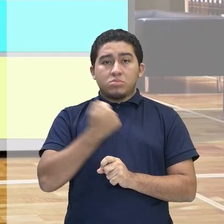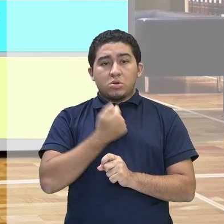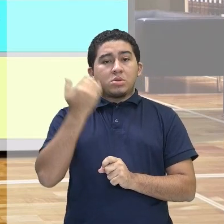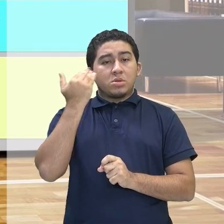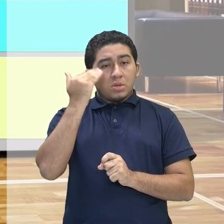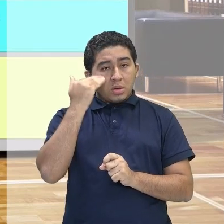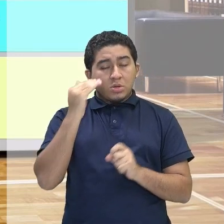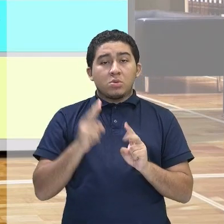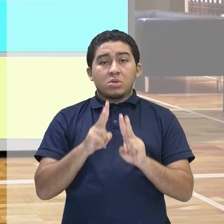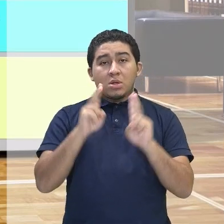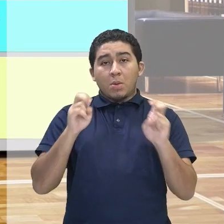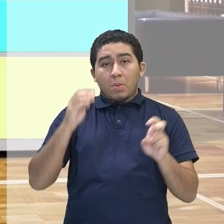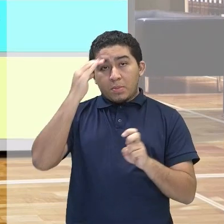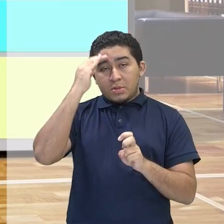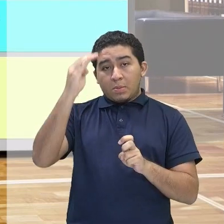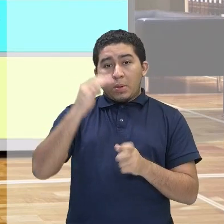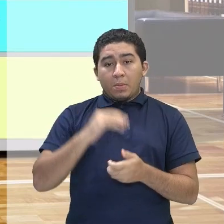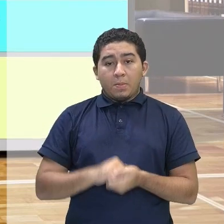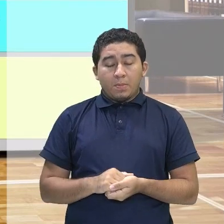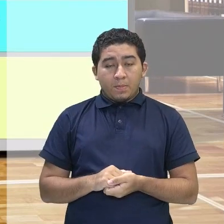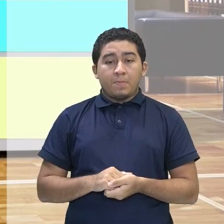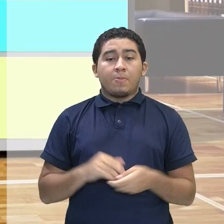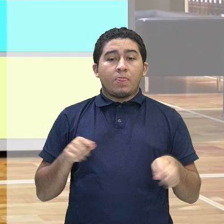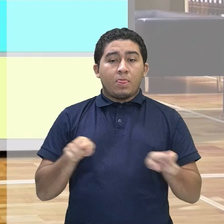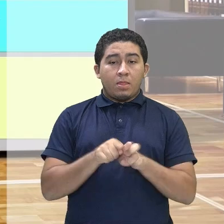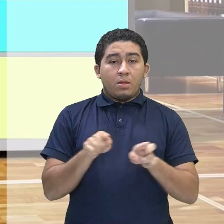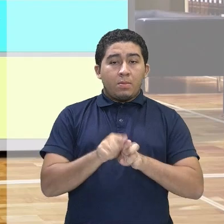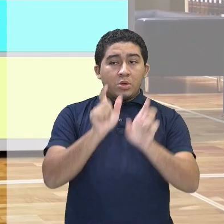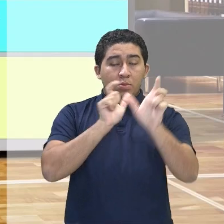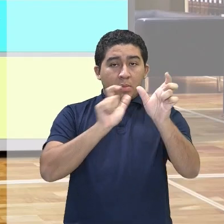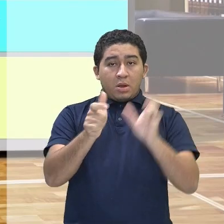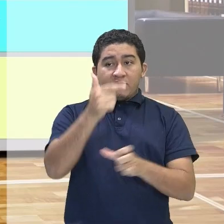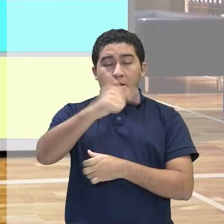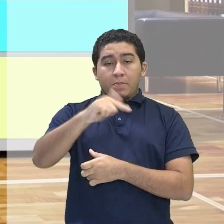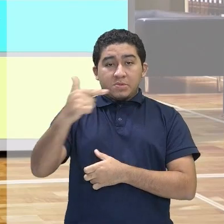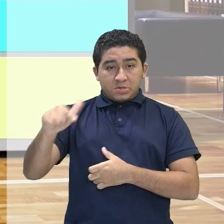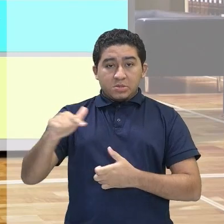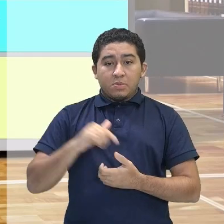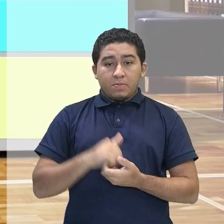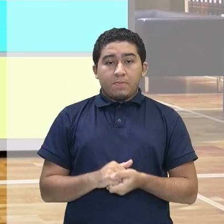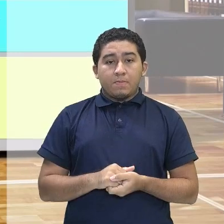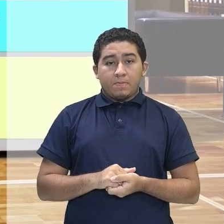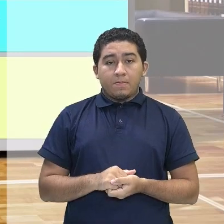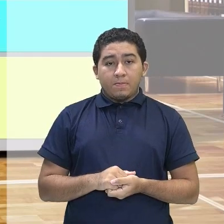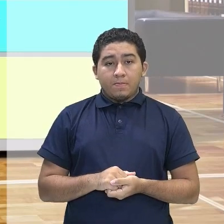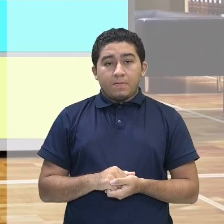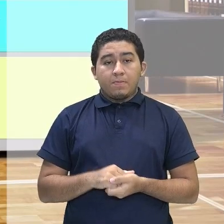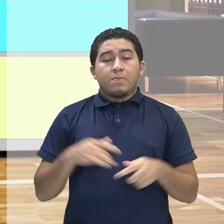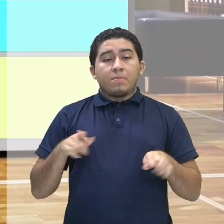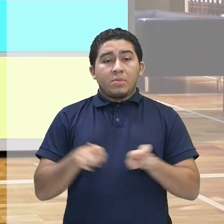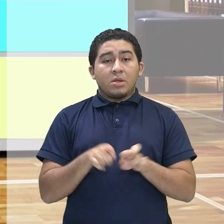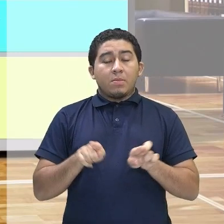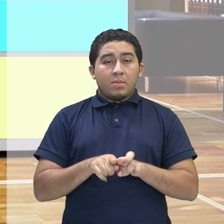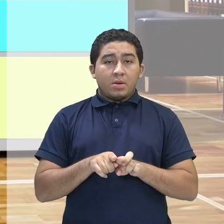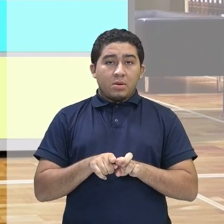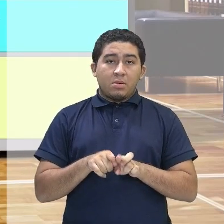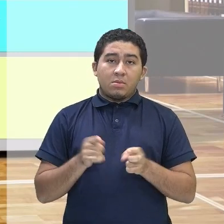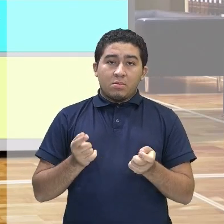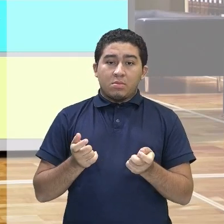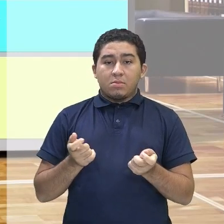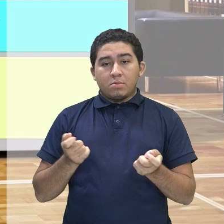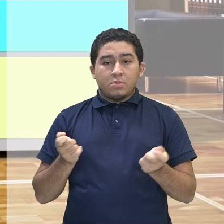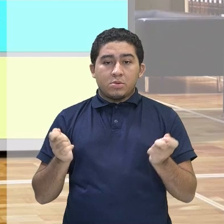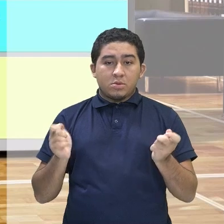assunto principal do texto. E também as palavras repetidas, né, que elas também são consideradas palavras-chave. Por quê?